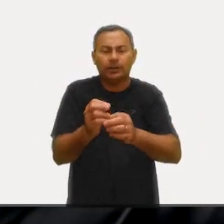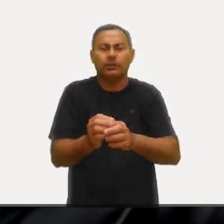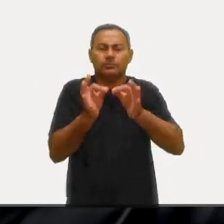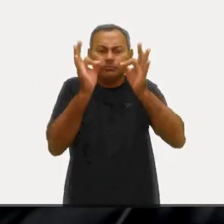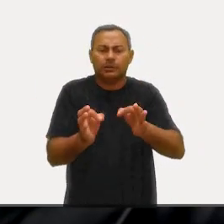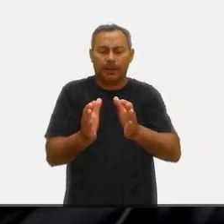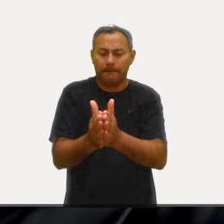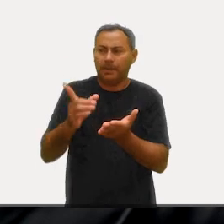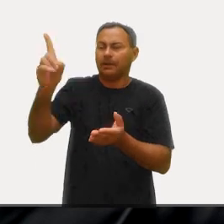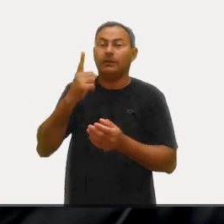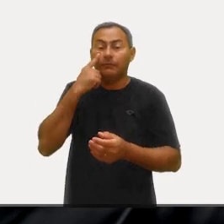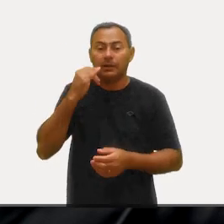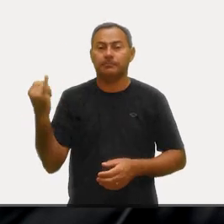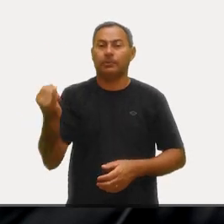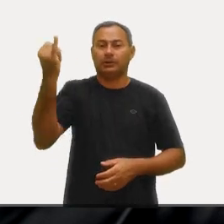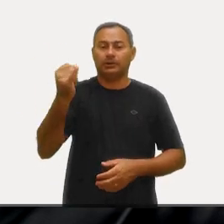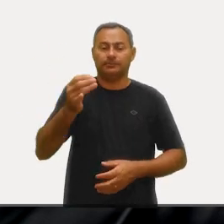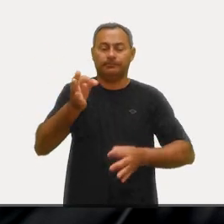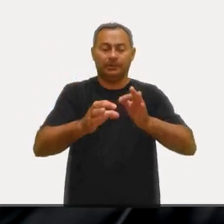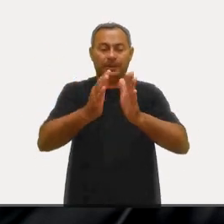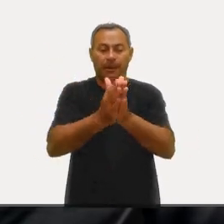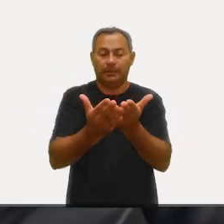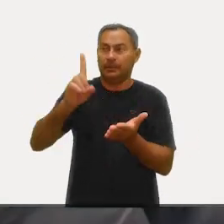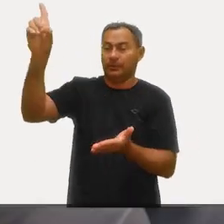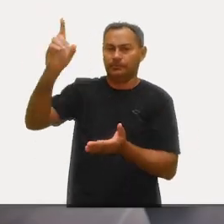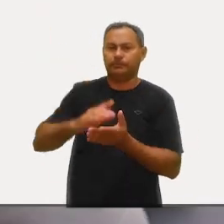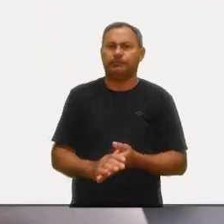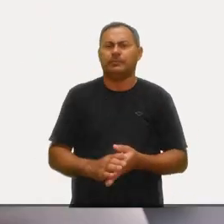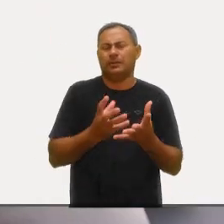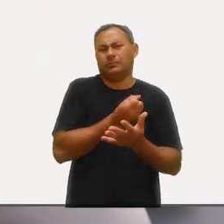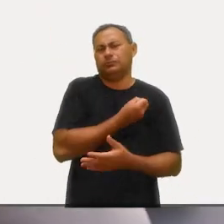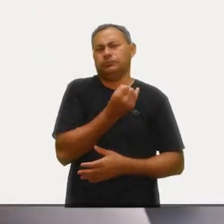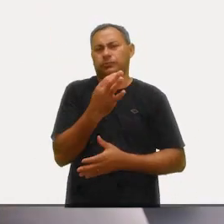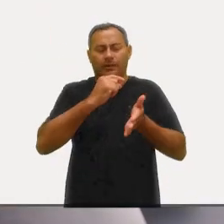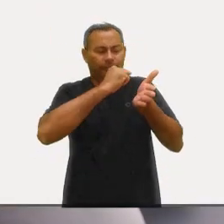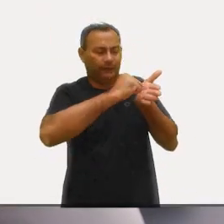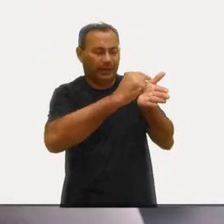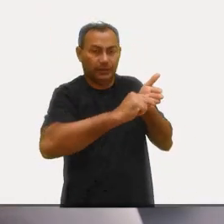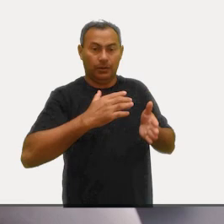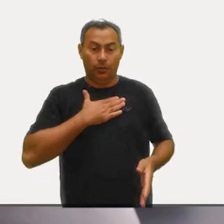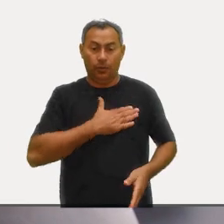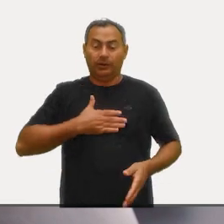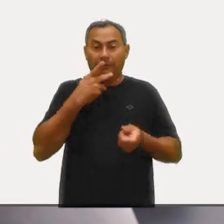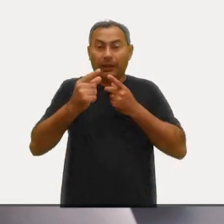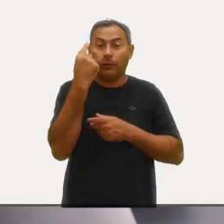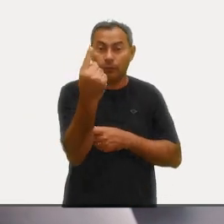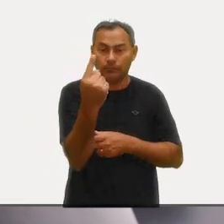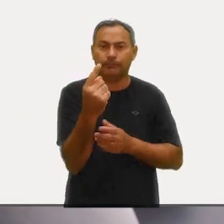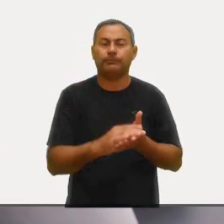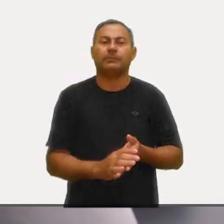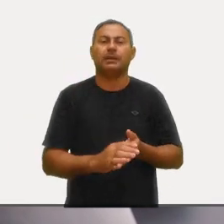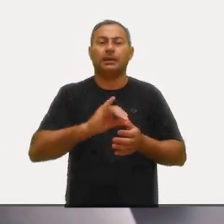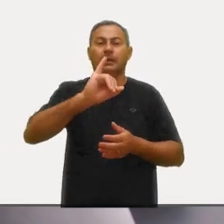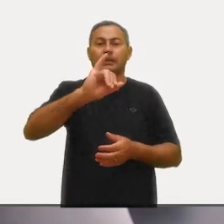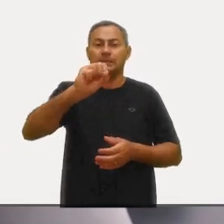e você perceberá a importância deste conceito no livro sagrado. Entre tantos versículos, eu gostaria de citar um para